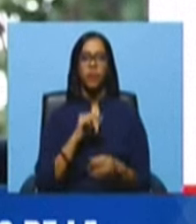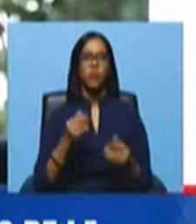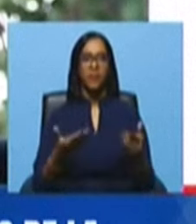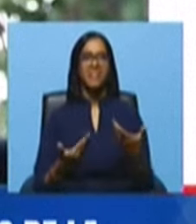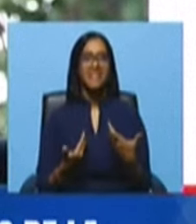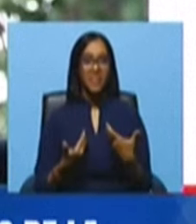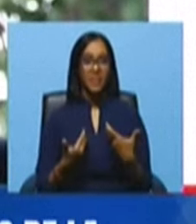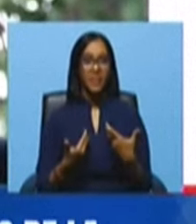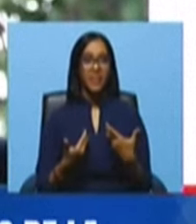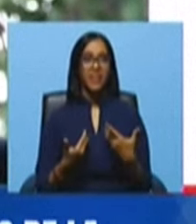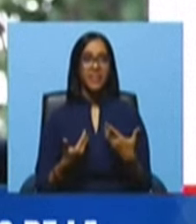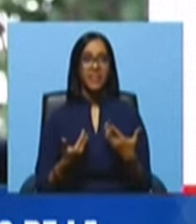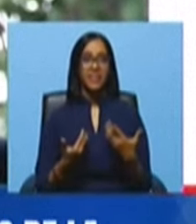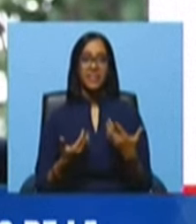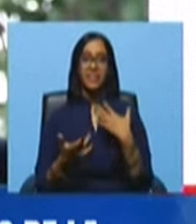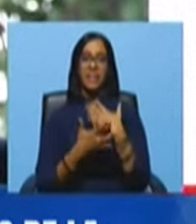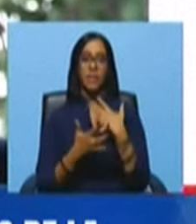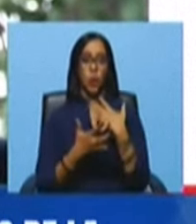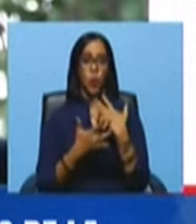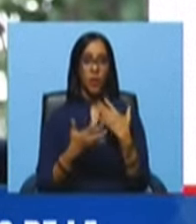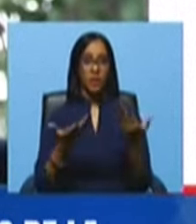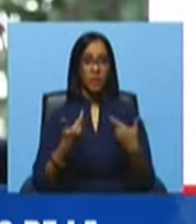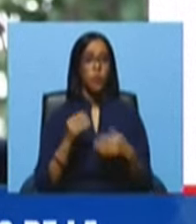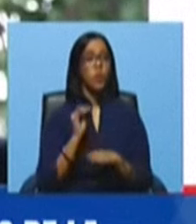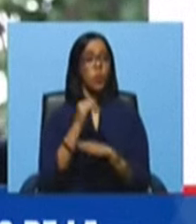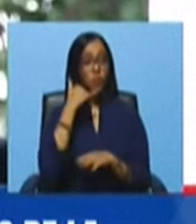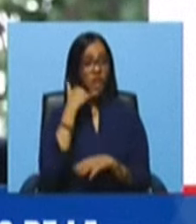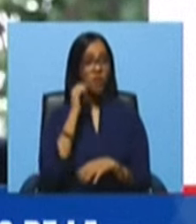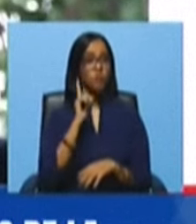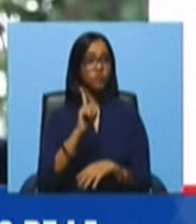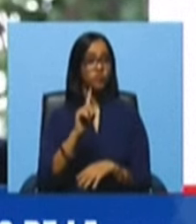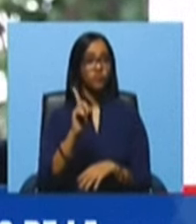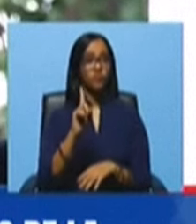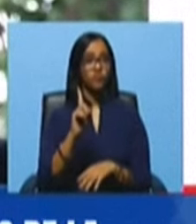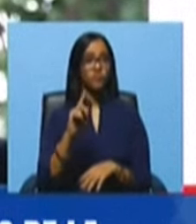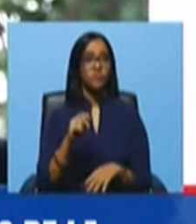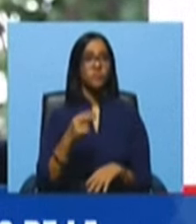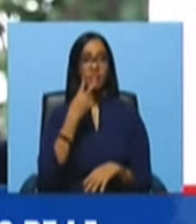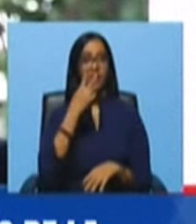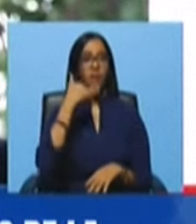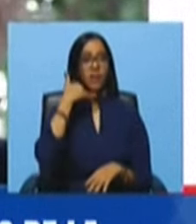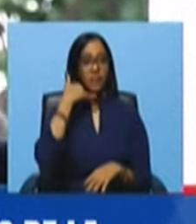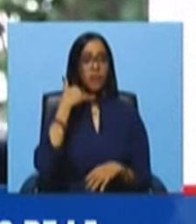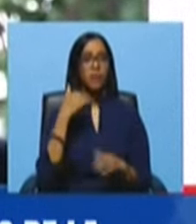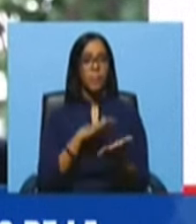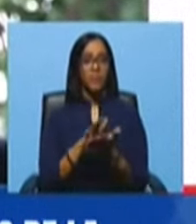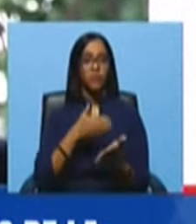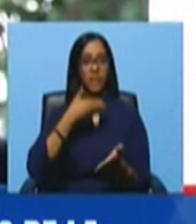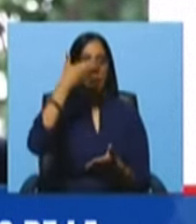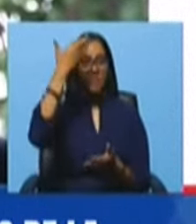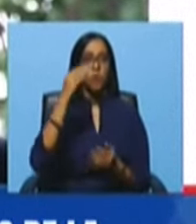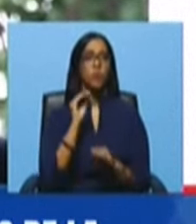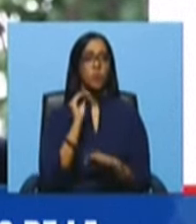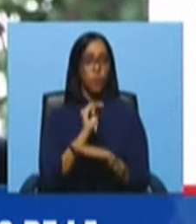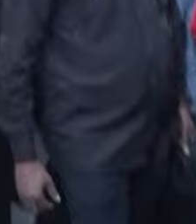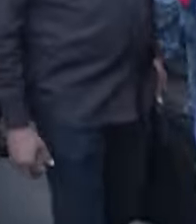ouvir testemunhos de denunciantes, considera essas pessoas responsáveis por organizar um plano sistemático para sequestrar e torturar